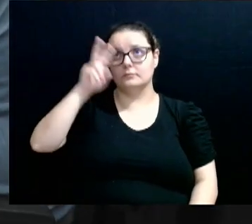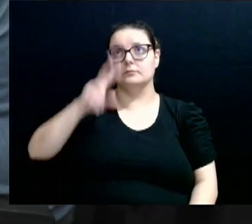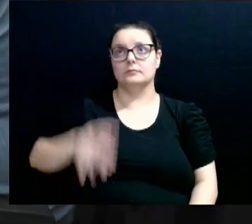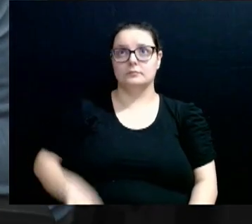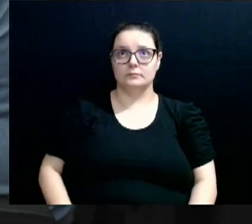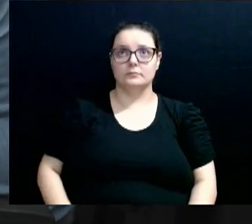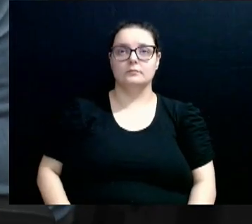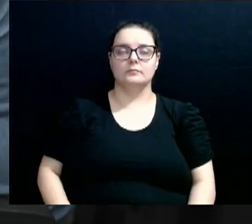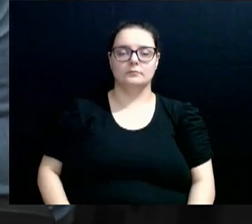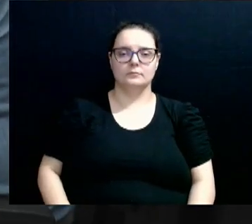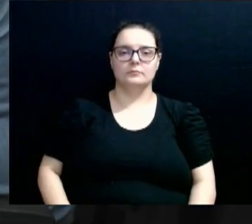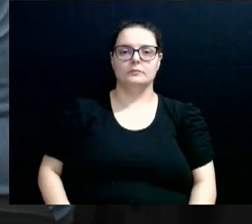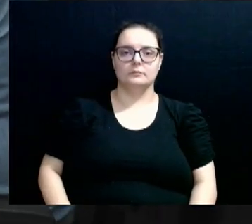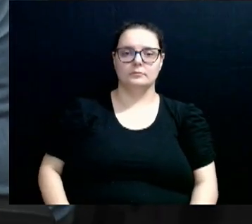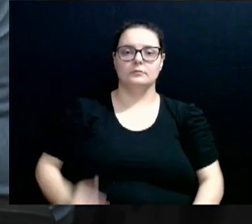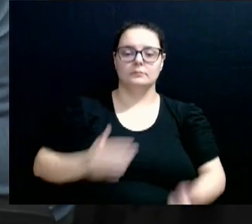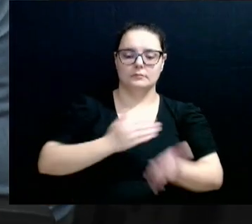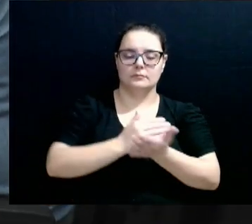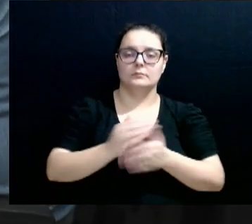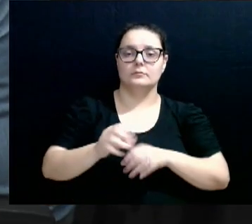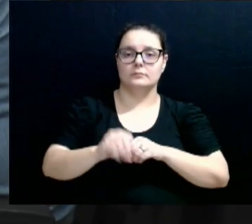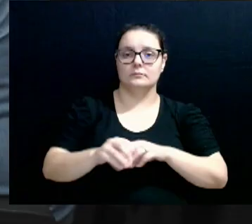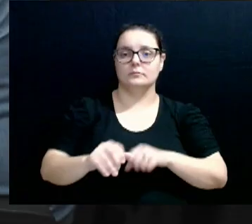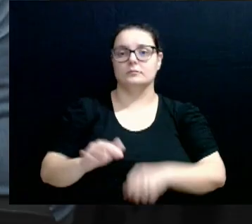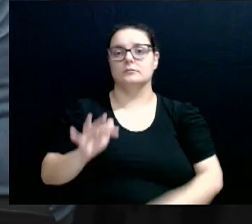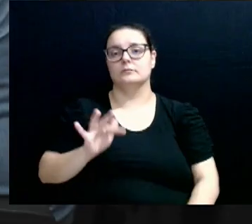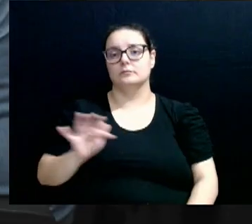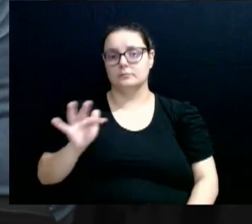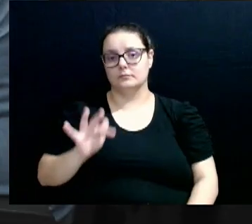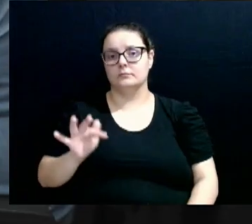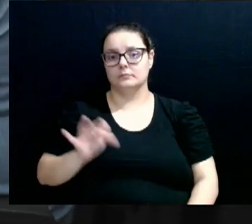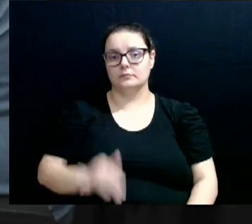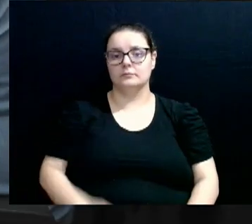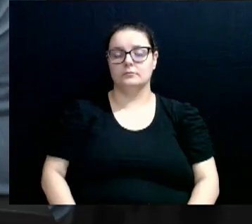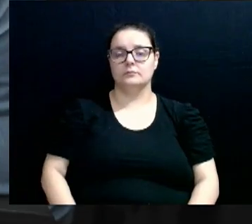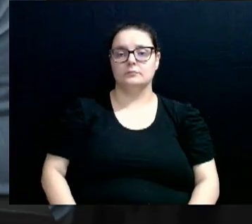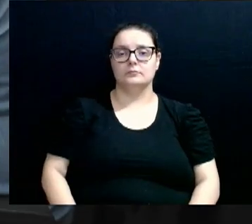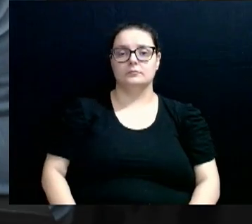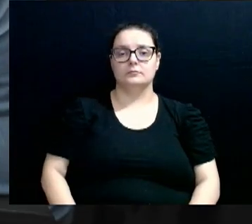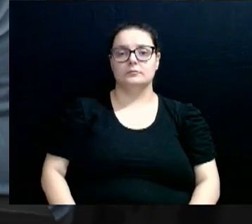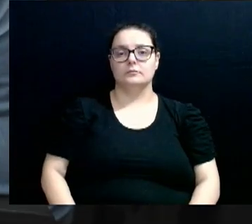a lecionar ainda na faculdade, né? Eu comecei a